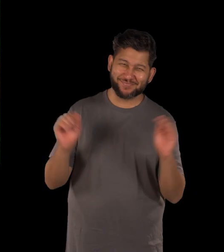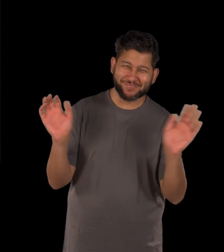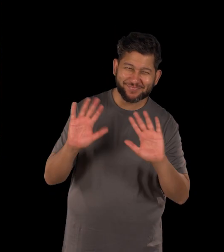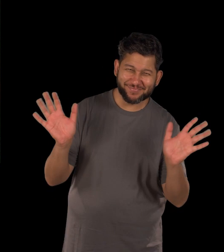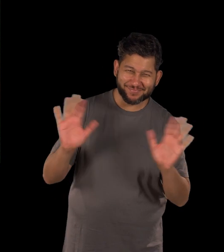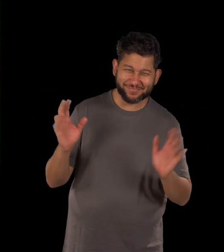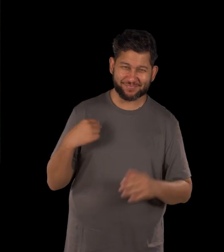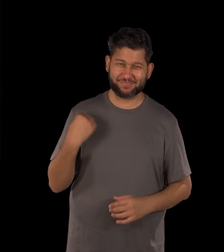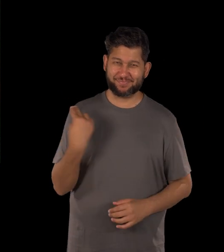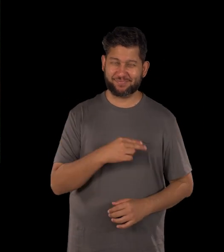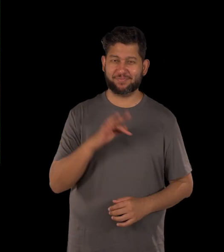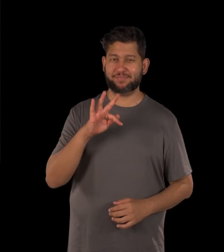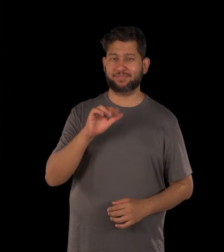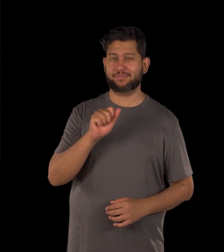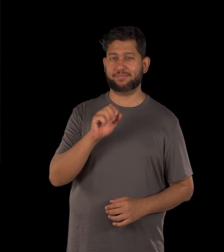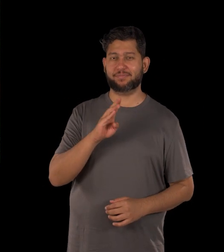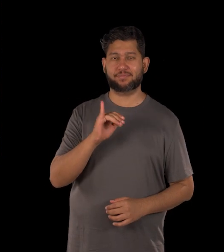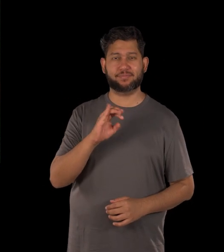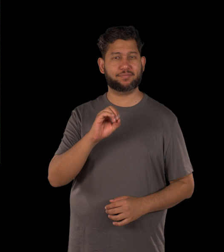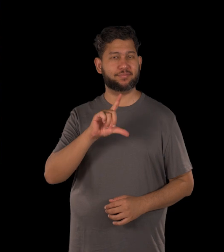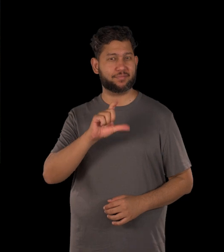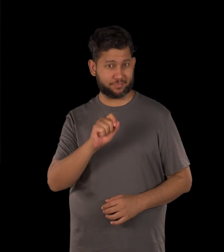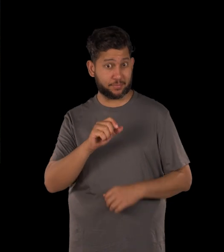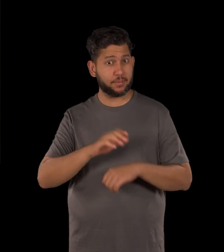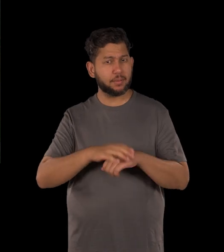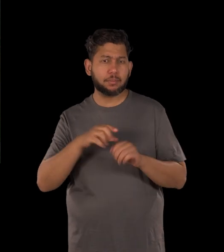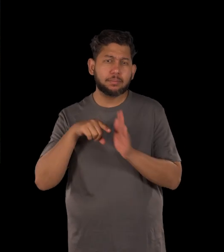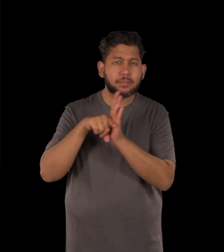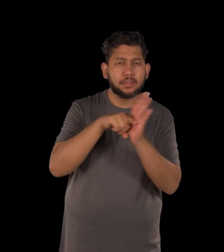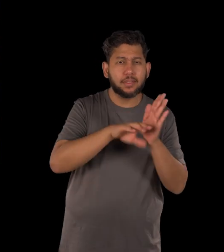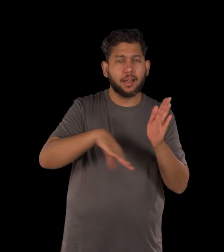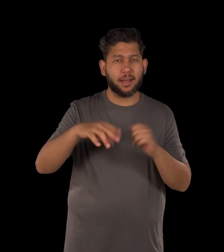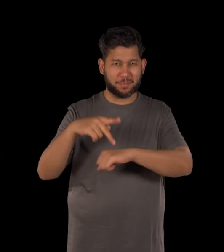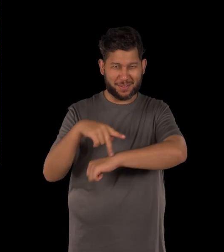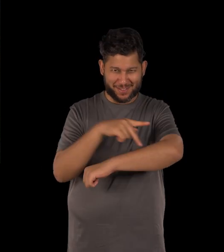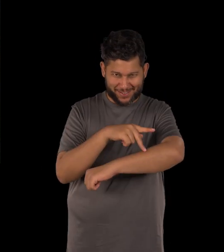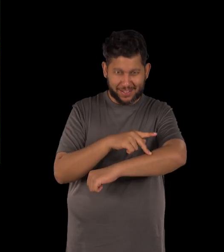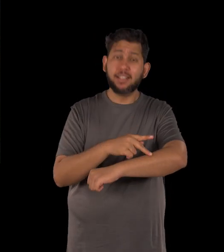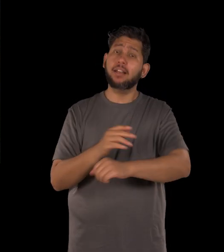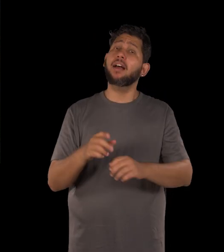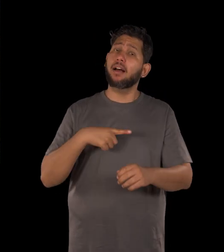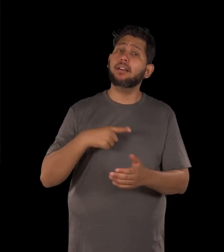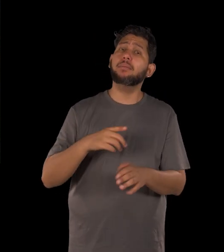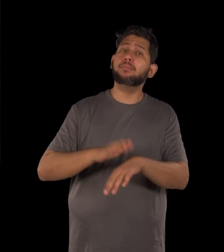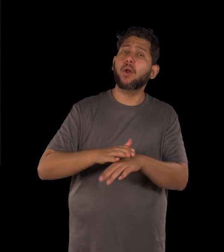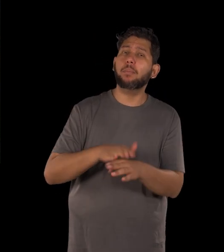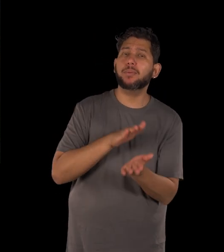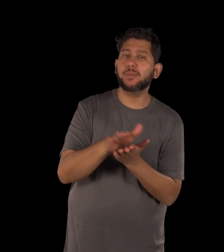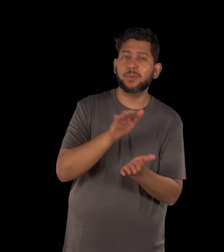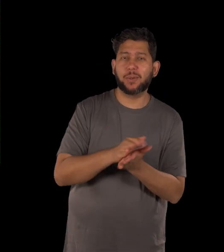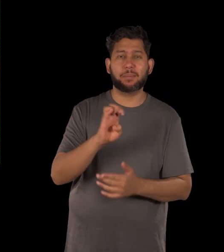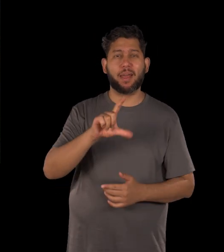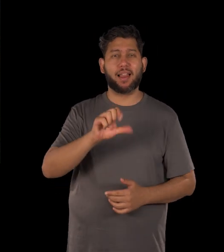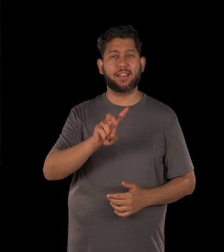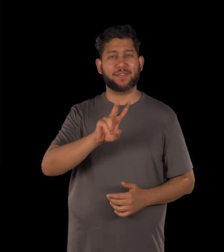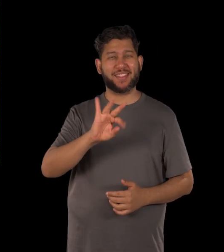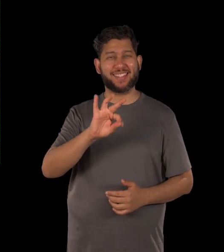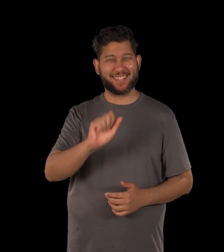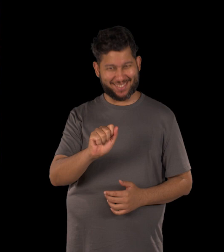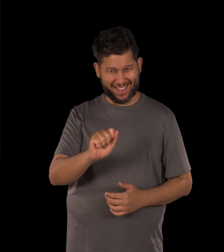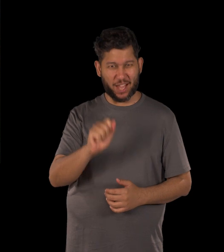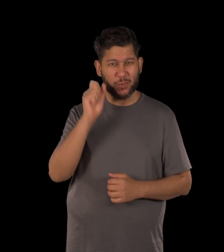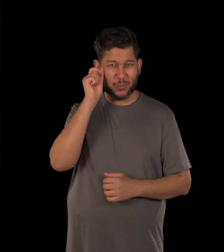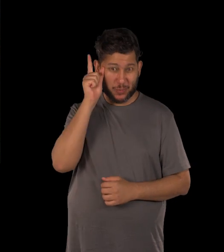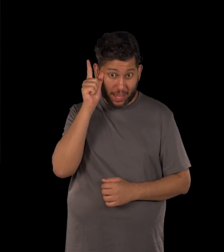Olá, meu nome é Fabiola Gomes e sou analista pedagógica da Bela Vista Cultural, proponente do projeto Personagens e Histórias